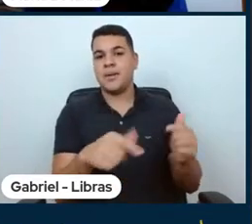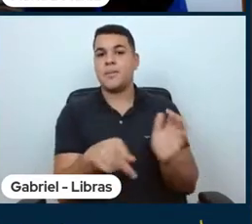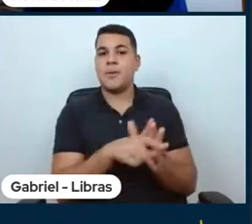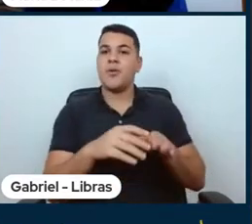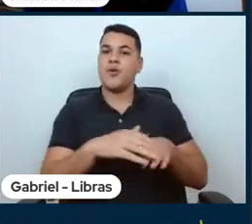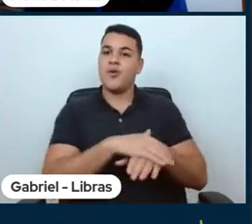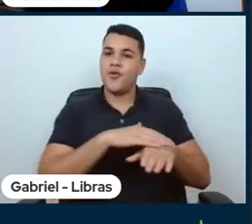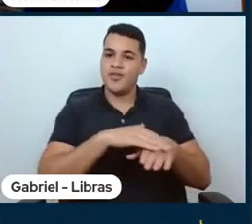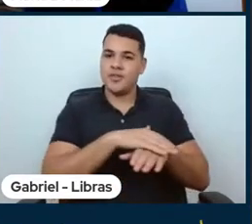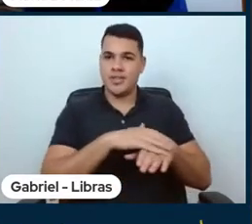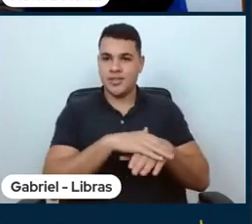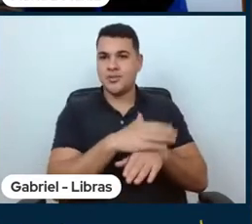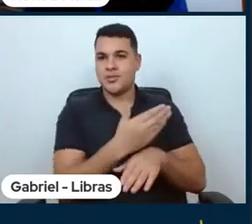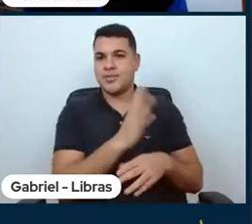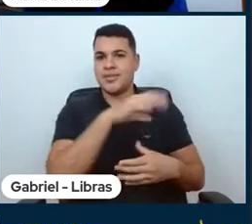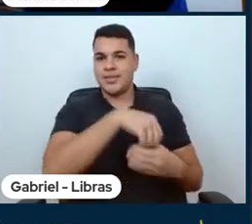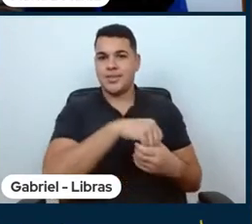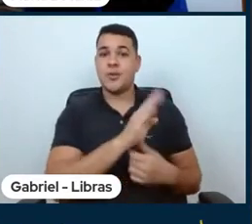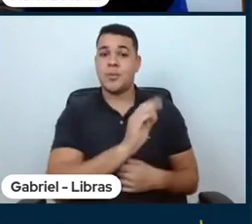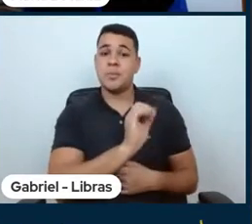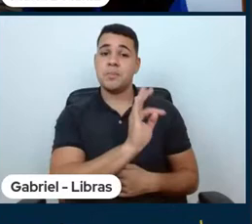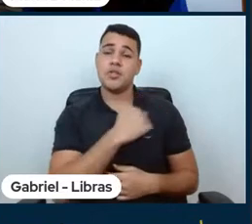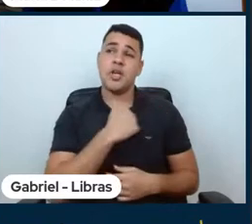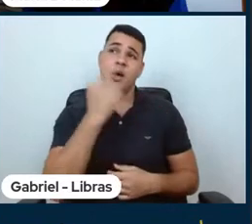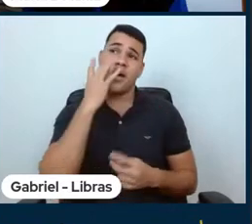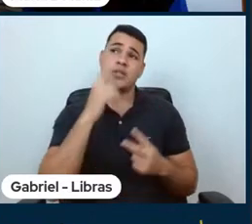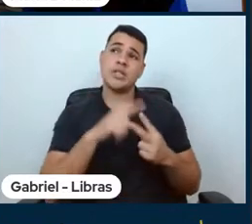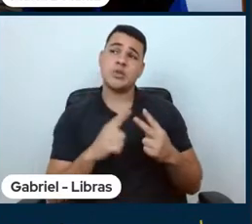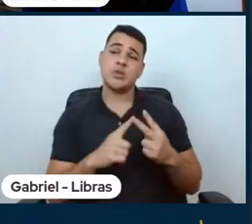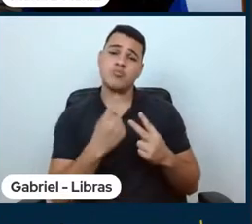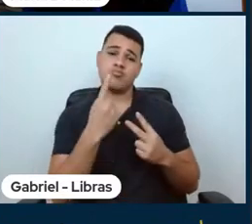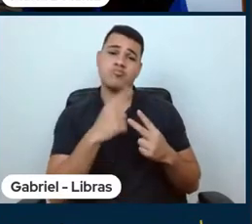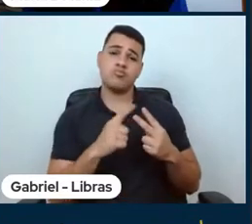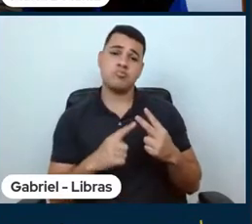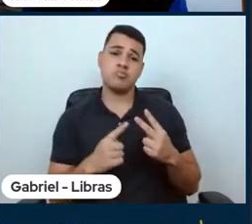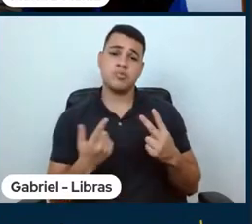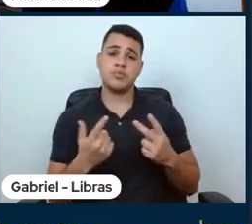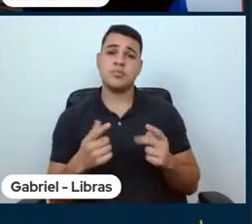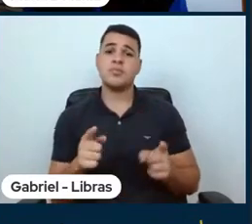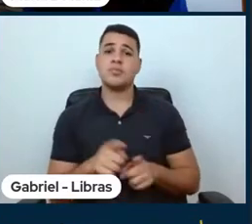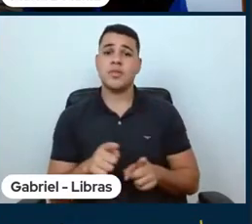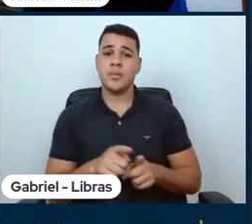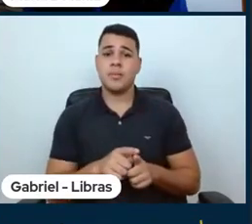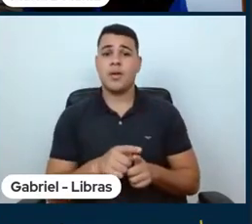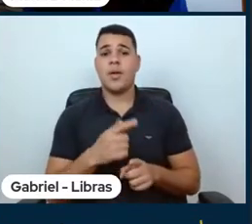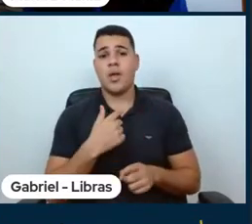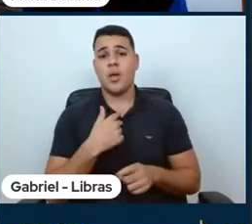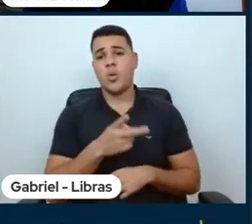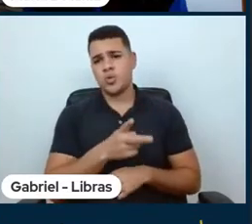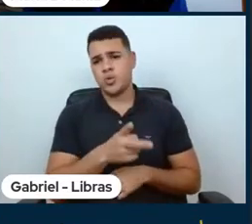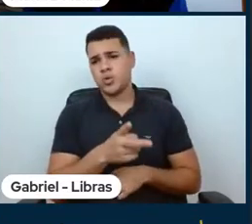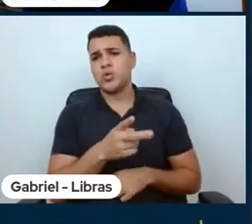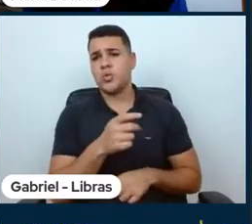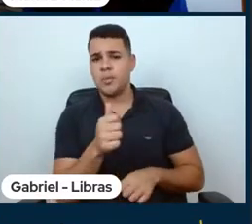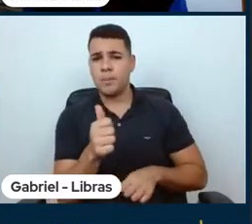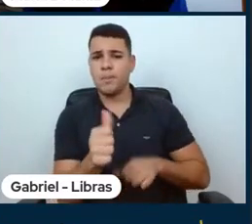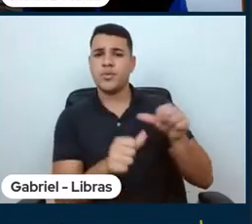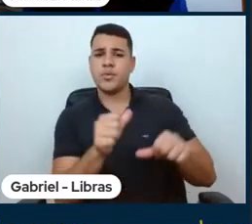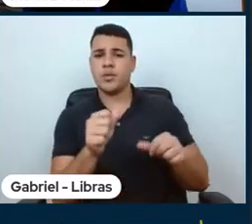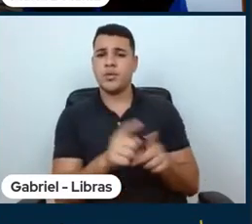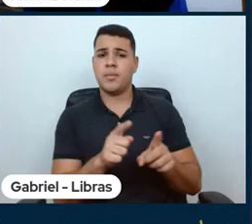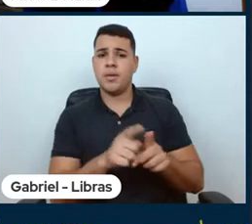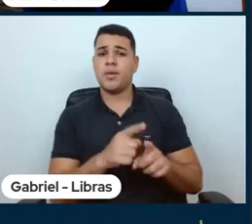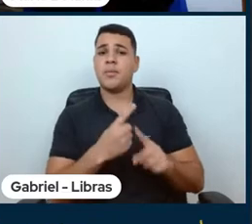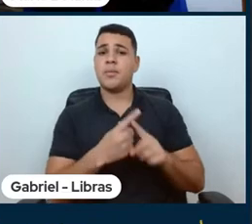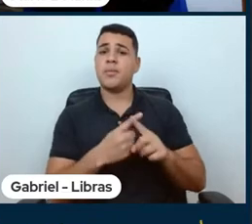designer. Eu acho que essas foram as duas coisas, assim, e eu também considero que estou em transição, porque eu estou trabalhando há